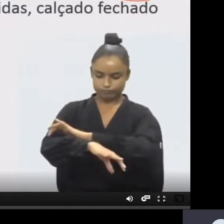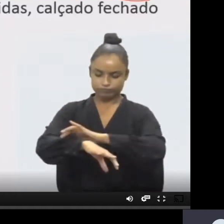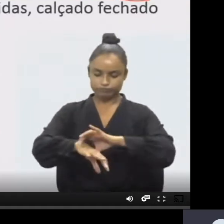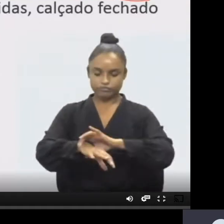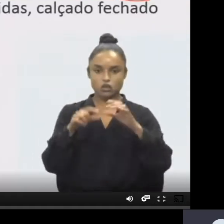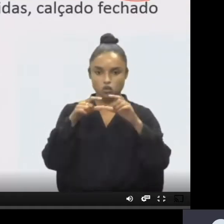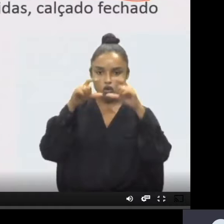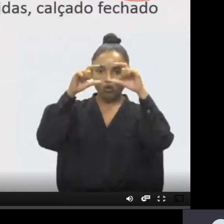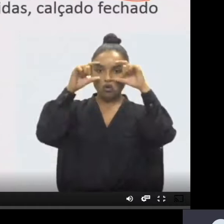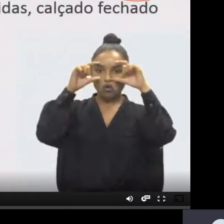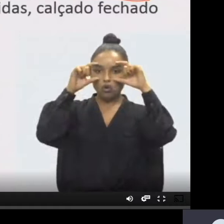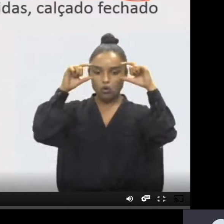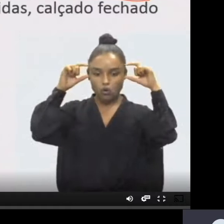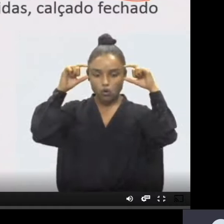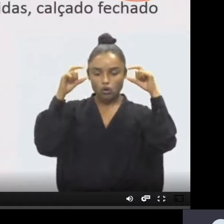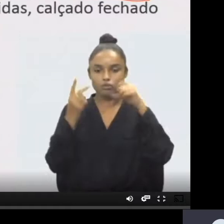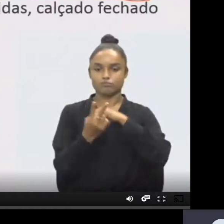de proteção,